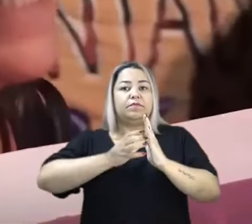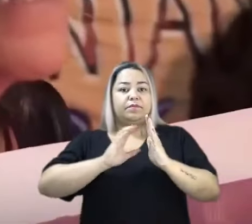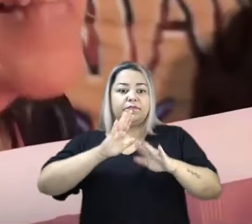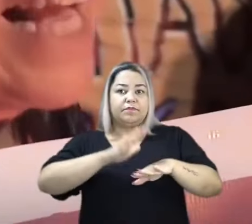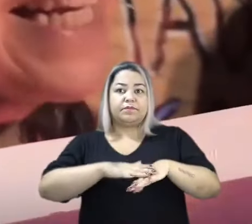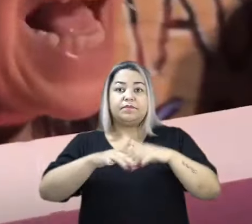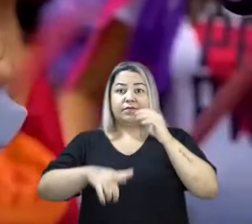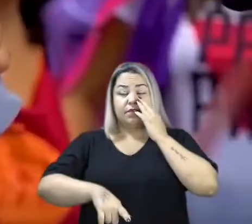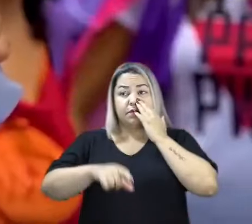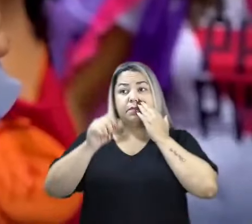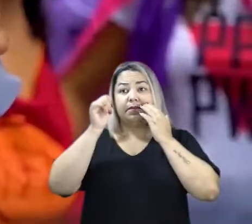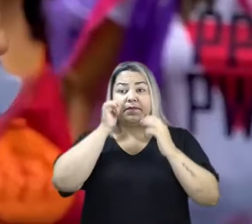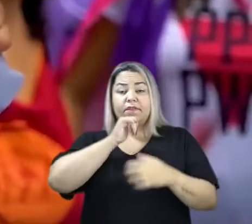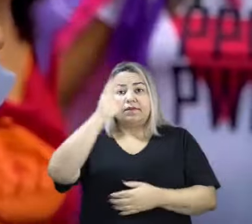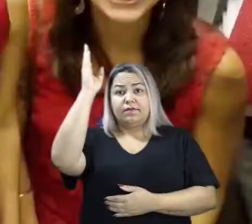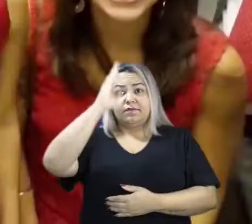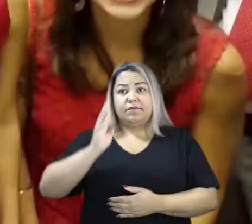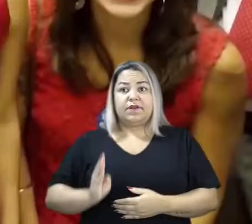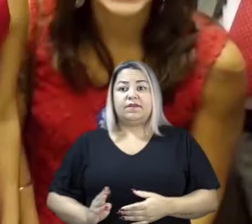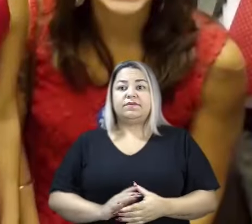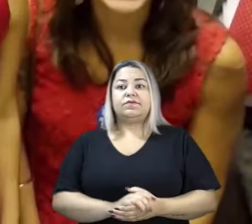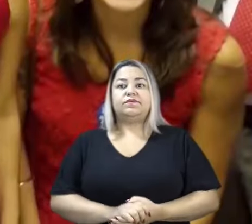mais elege mulheres no Brasil.